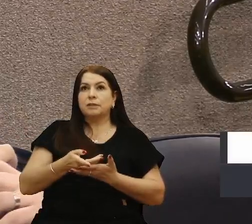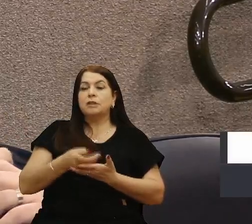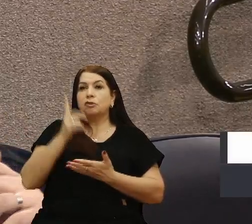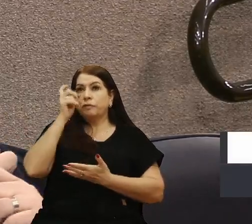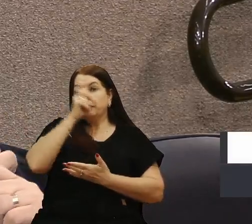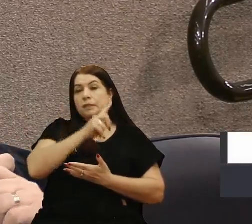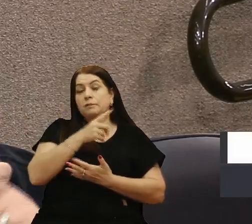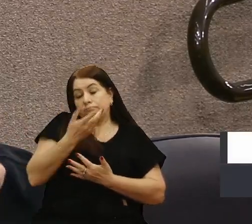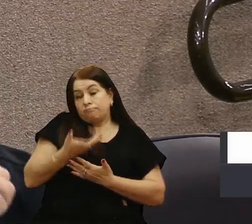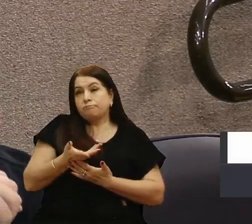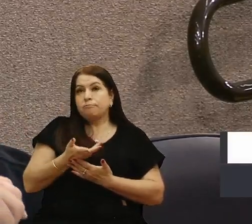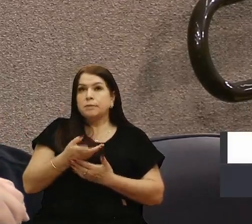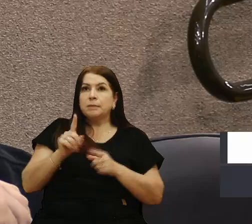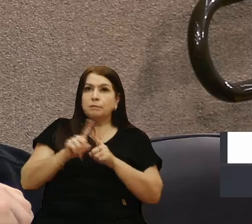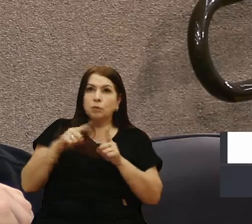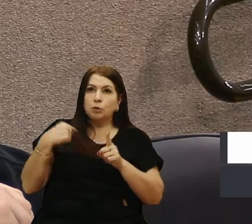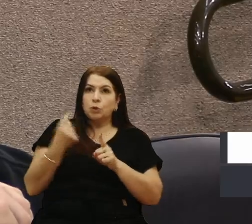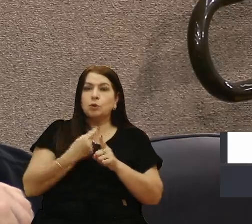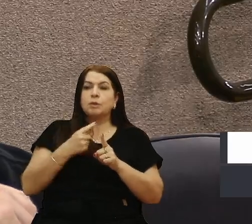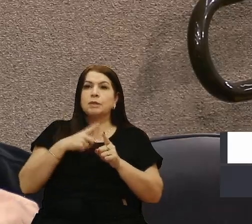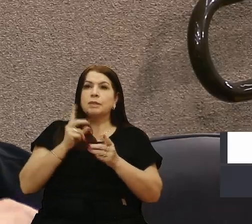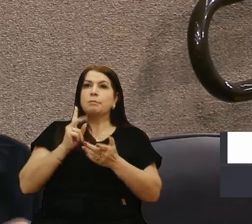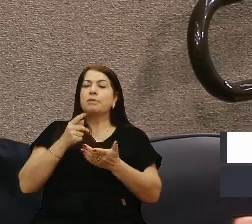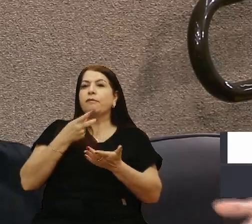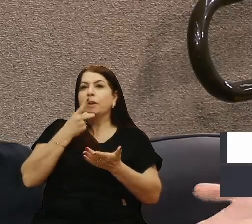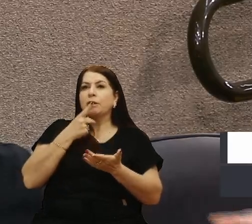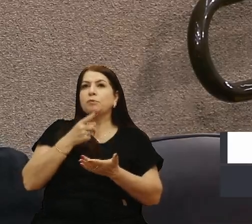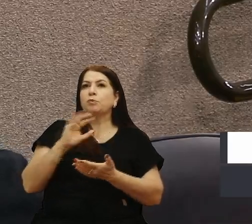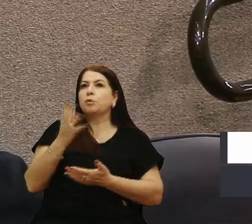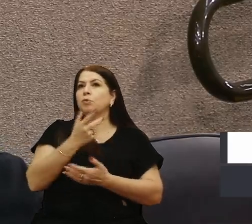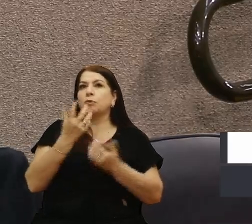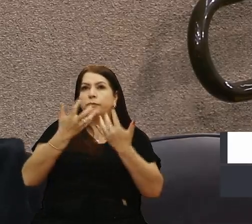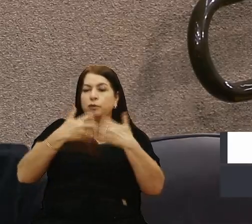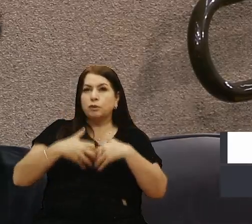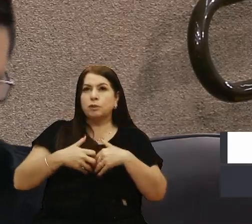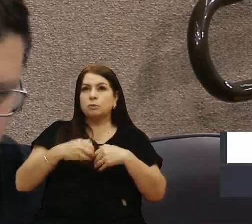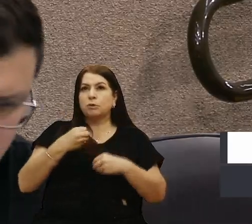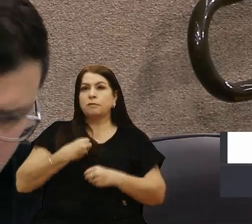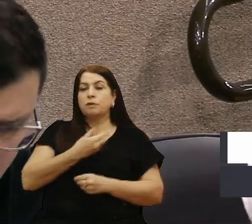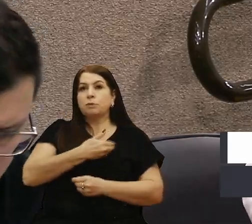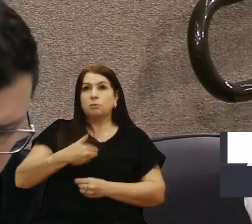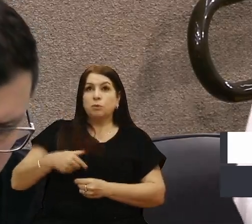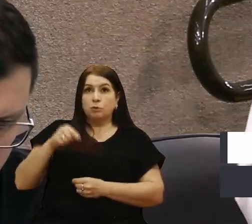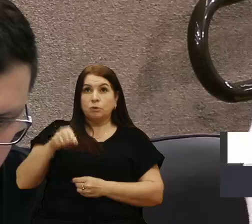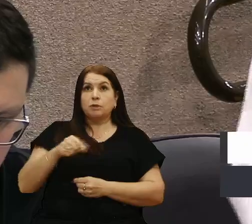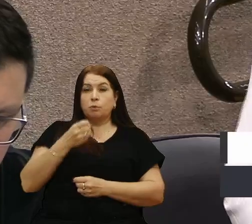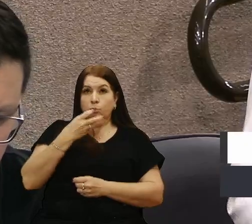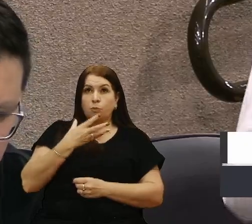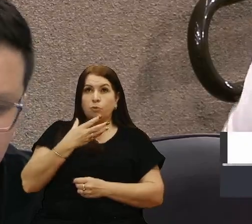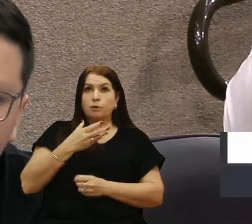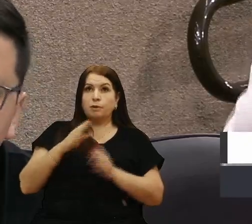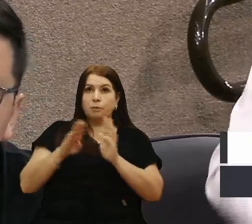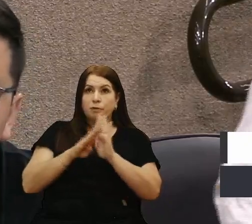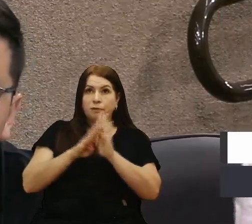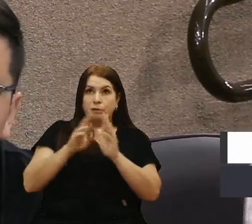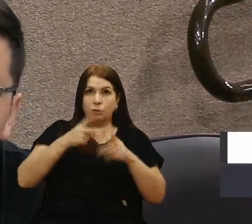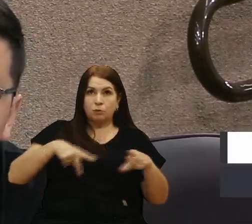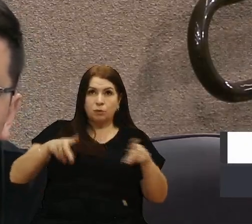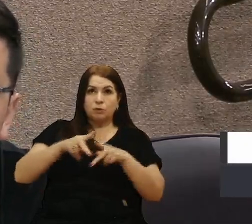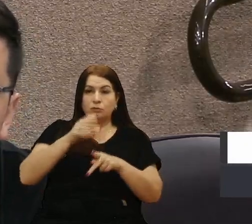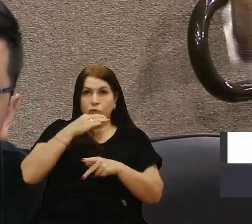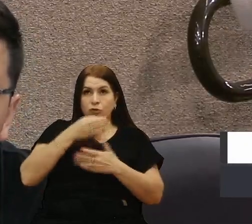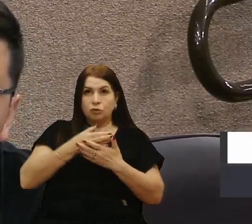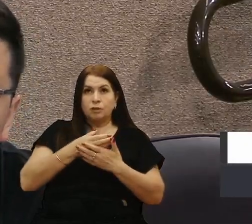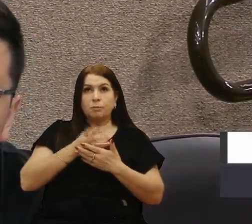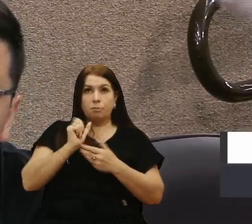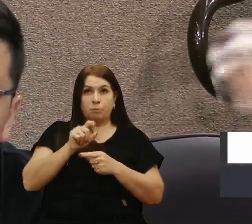difícil, é bem difícil. Ainda mais nós que sempre batemos em tudo que não funciona na vida pública. Mas isso aqui vai ser bom e vai beneficiar a população caxiense.